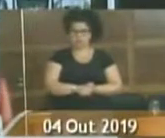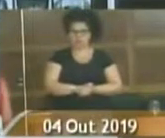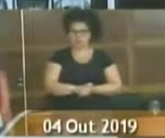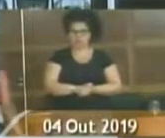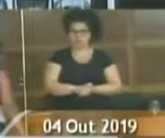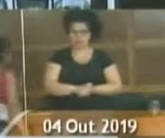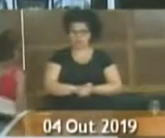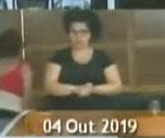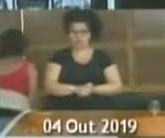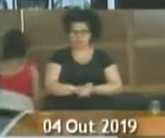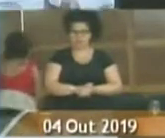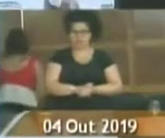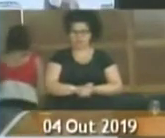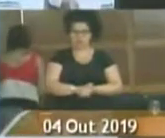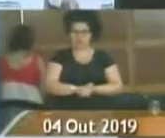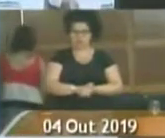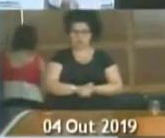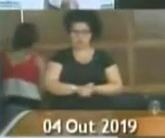tá?